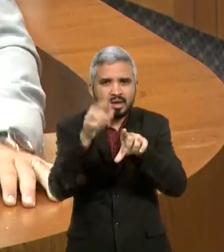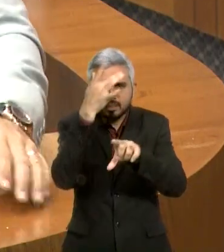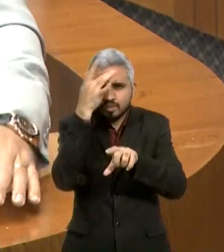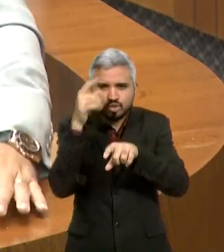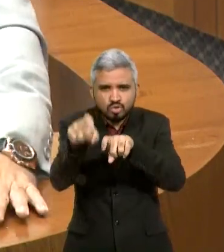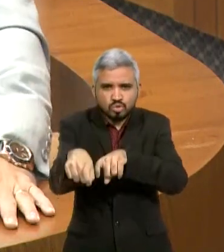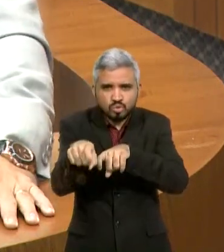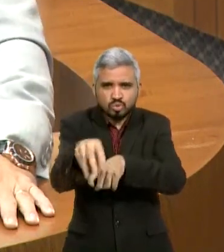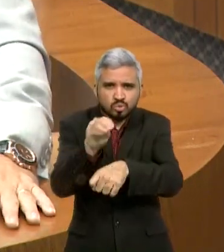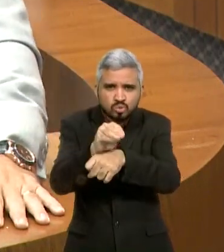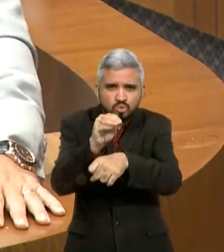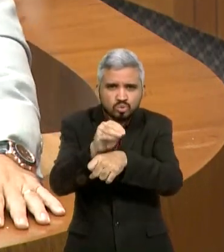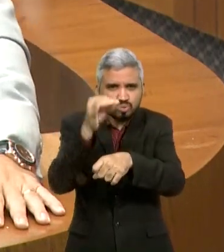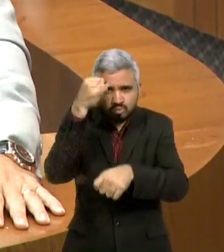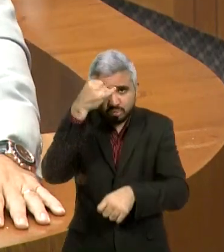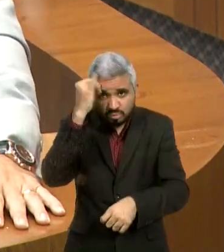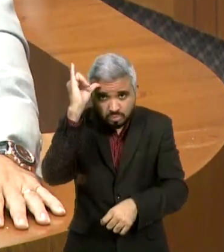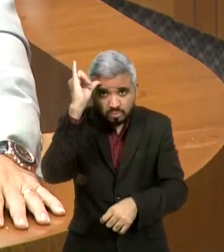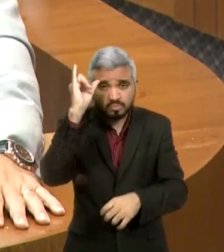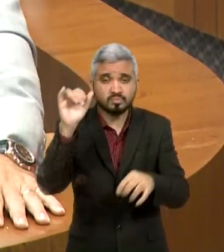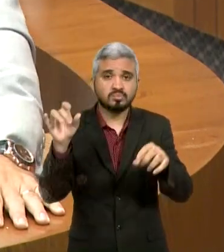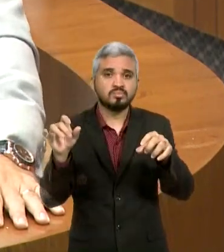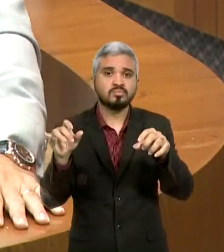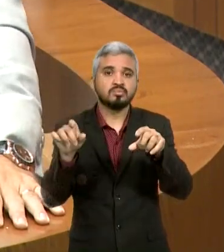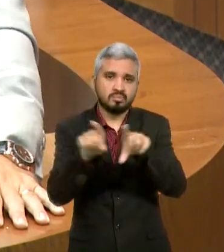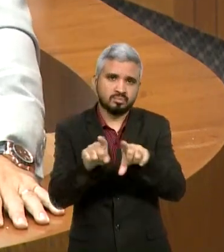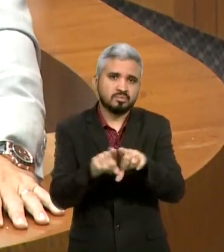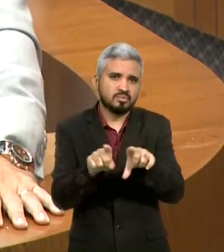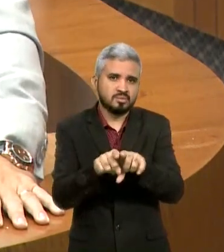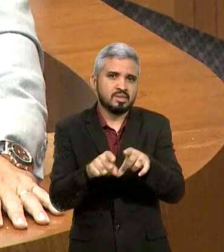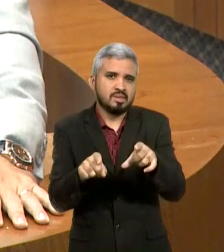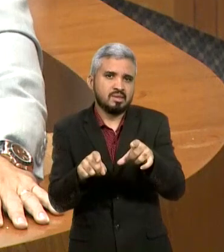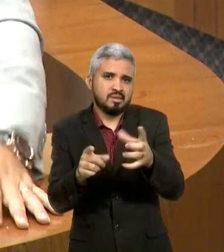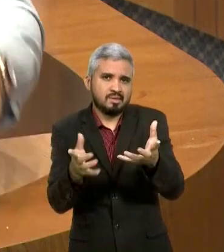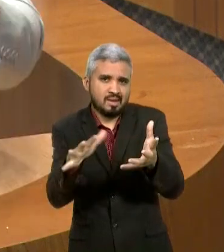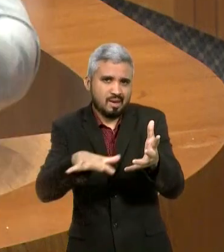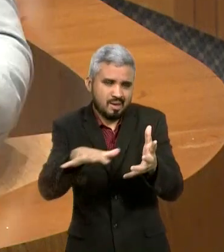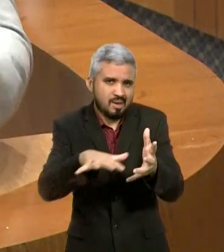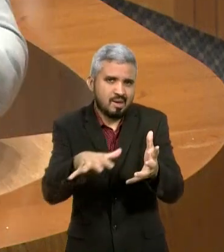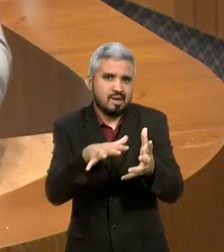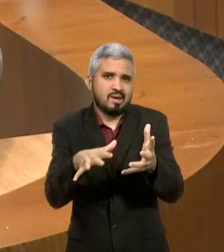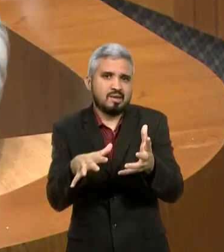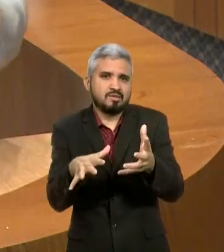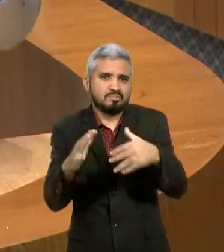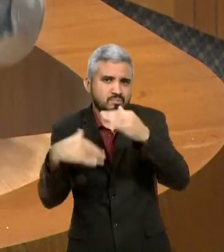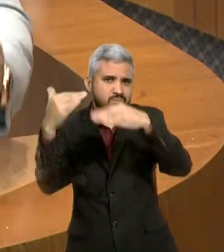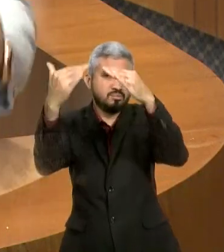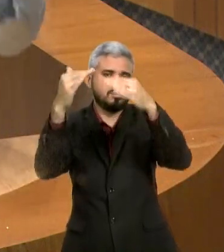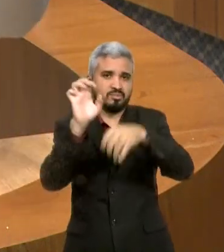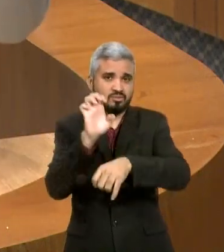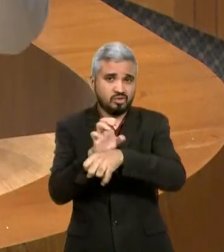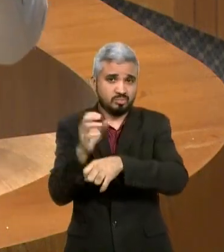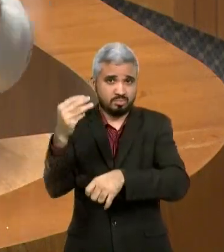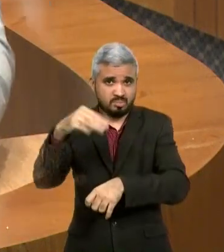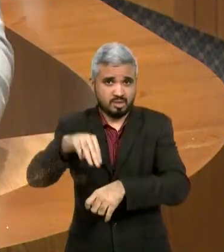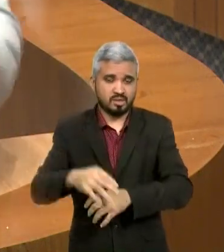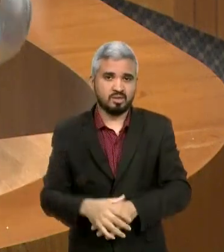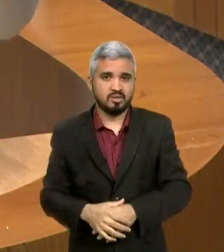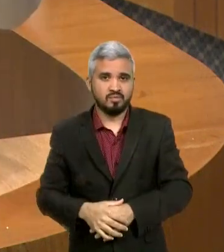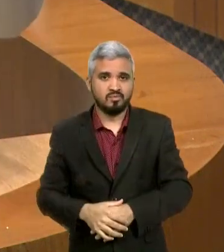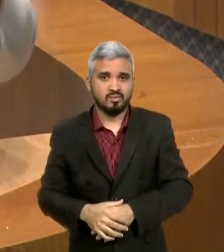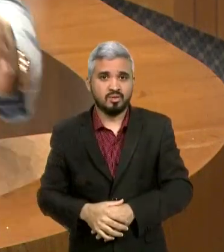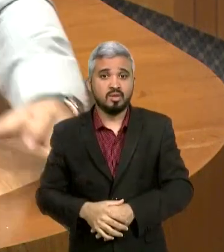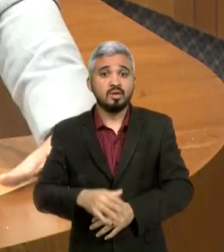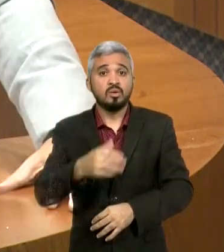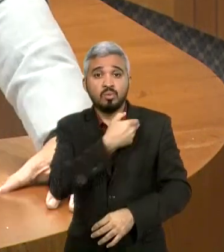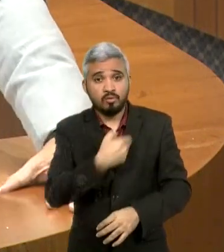ele é um defensor dessa classe que gera tanta riqueza para o nosso Estado, defensor dessa classe que gera oportunidades,